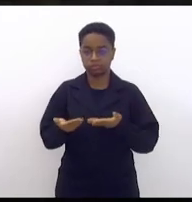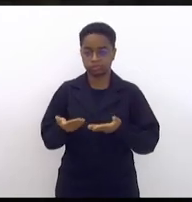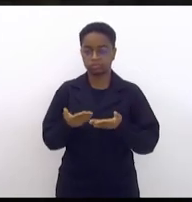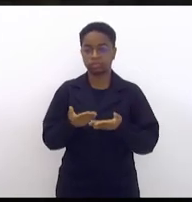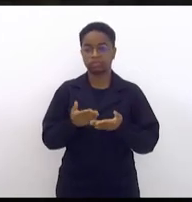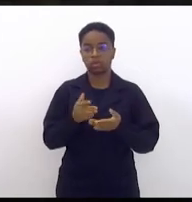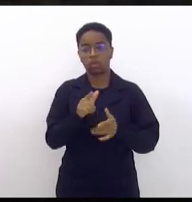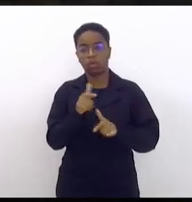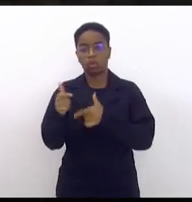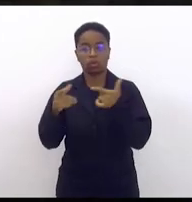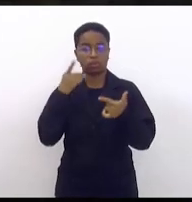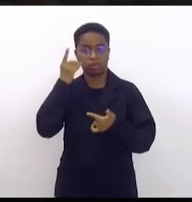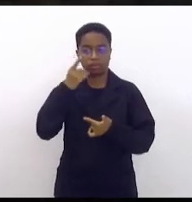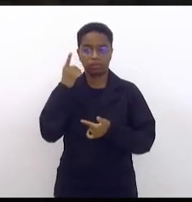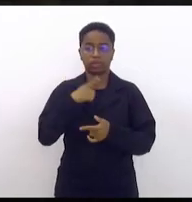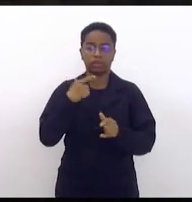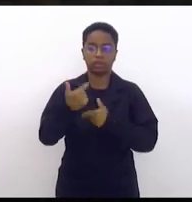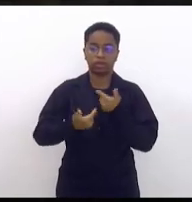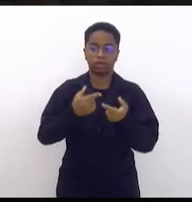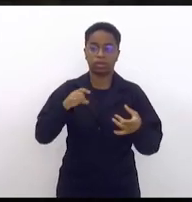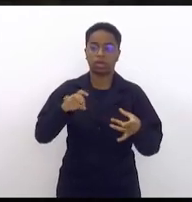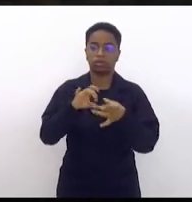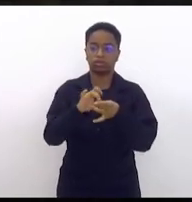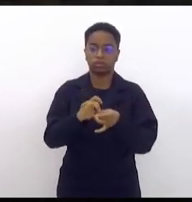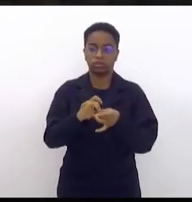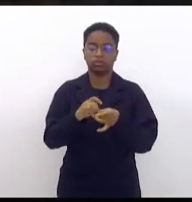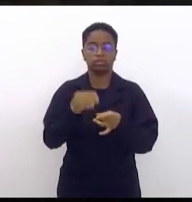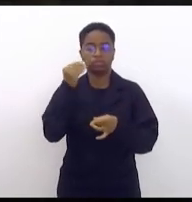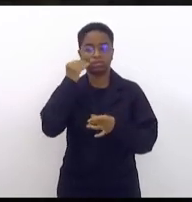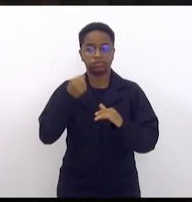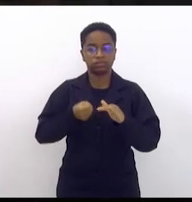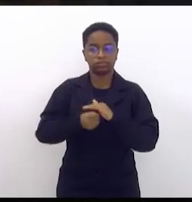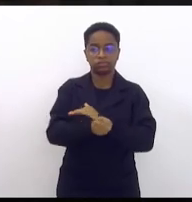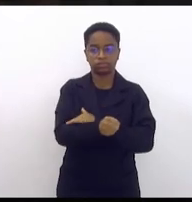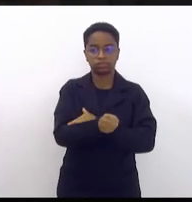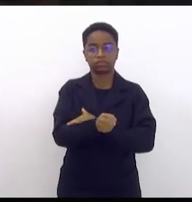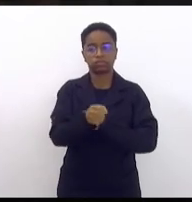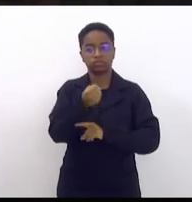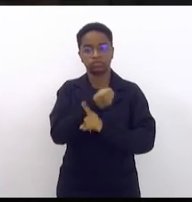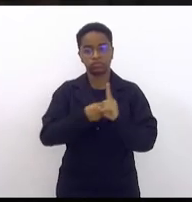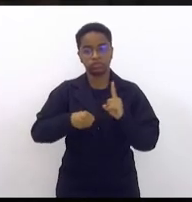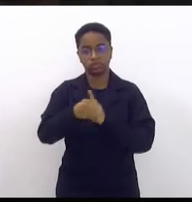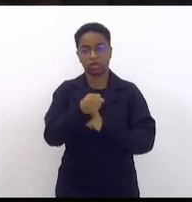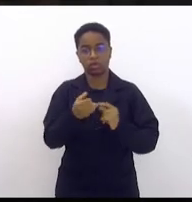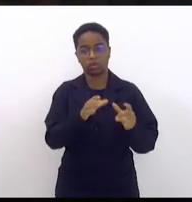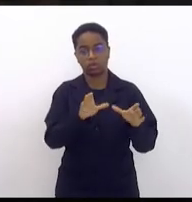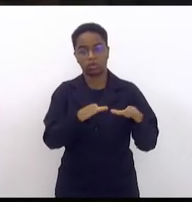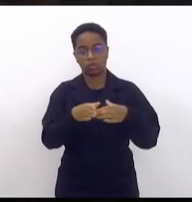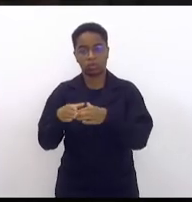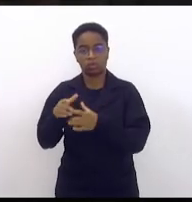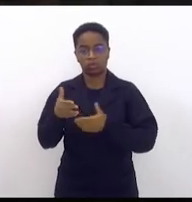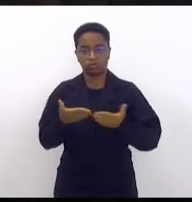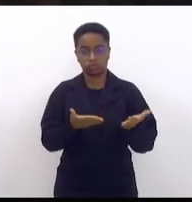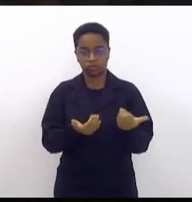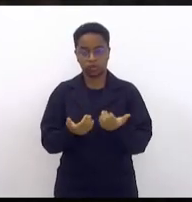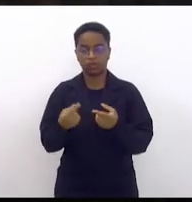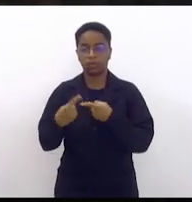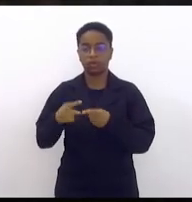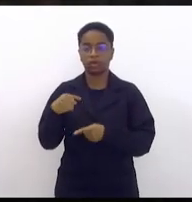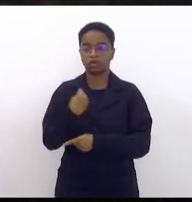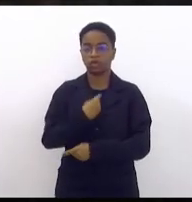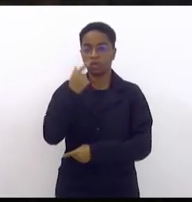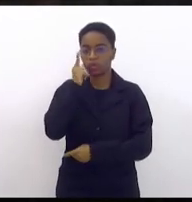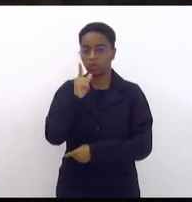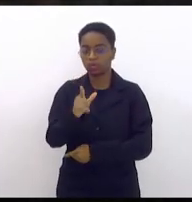parlamentares que tem algum tipo de trabalho com inserção social na juventude para que nós possamos